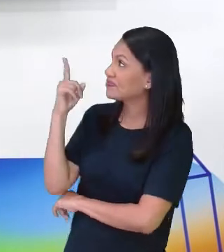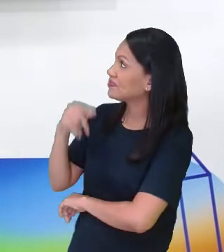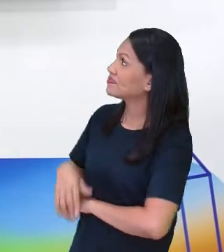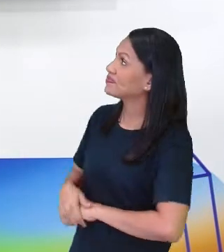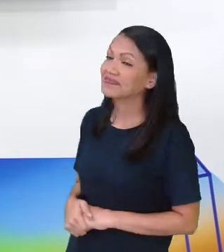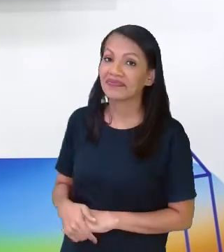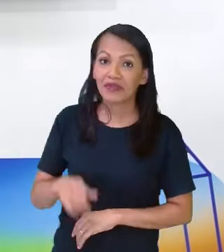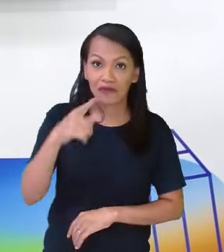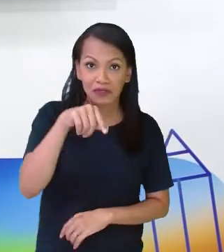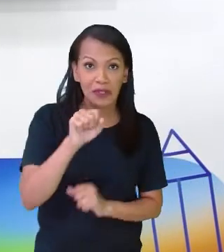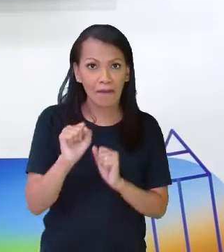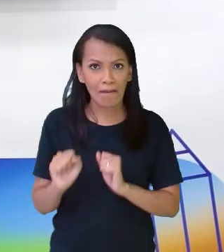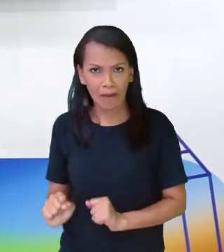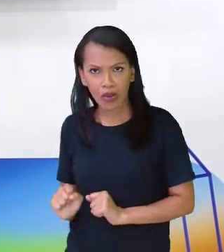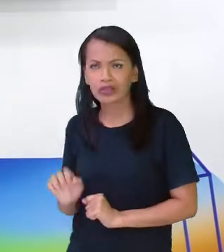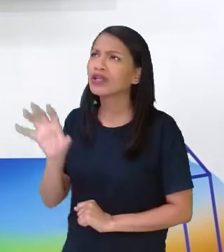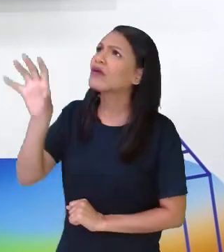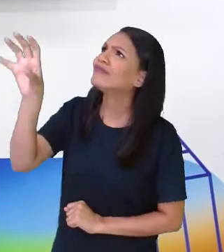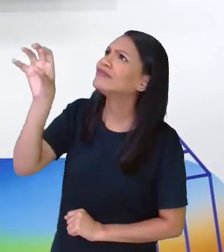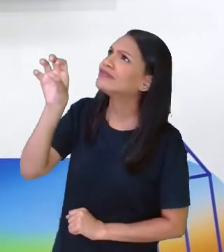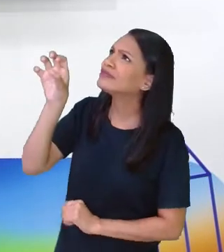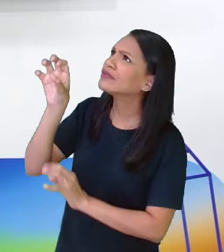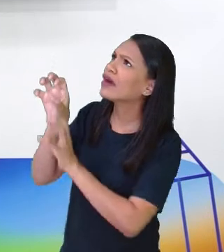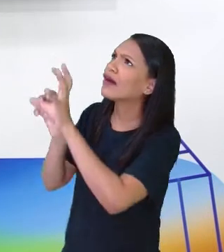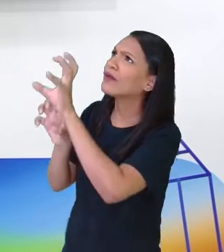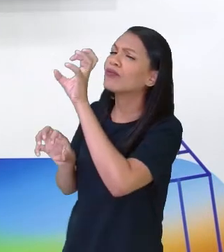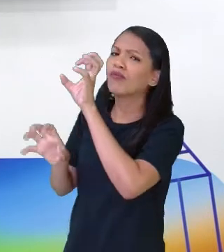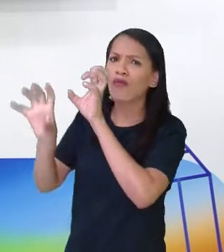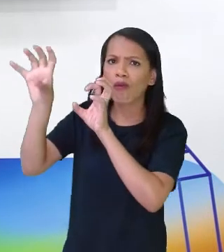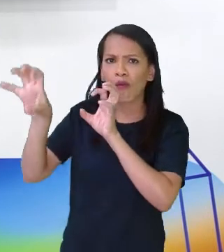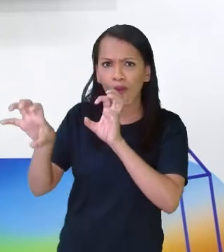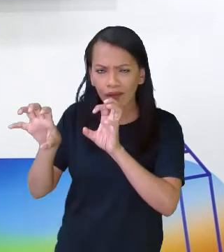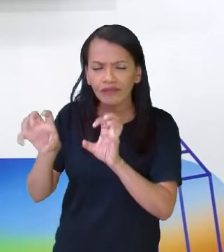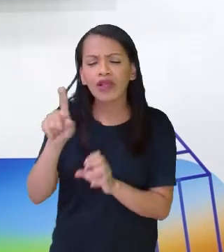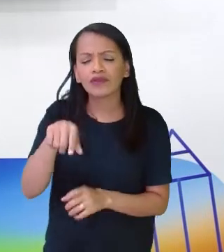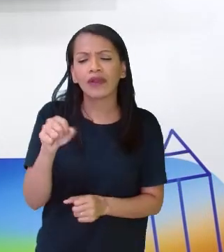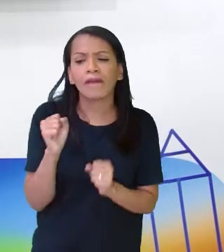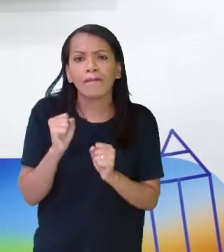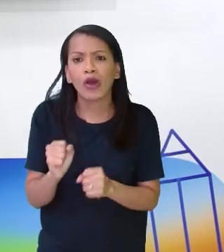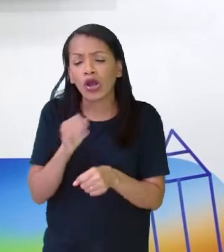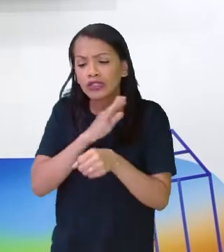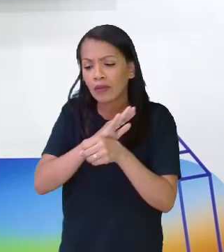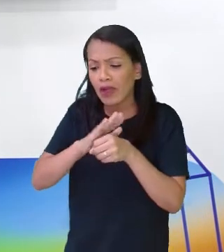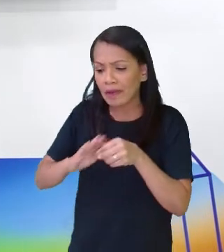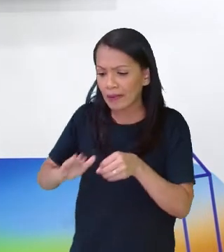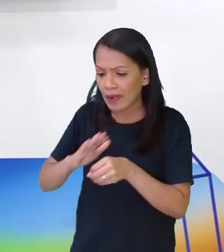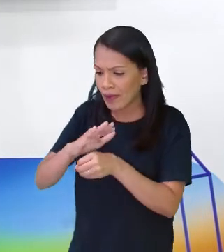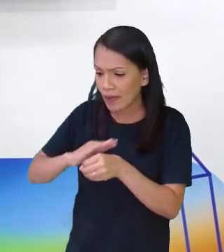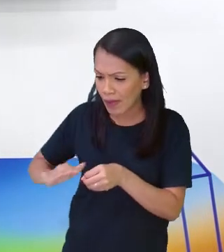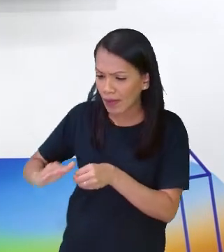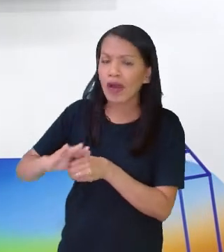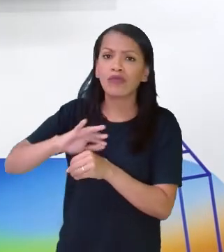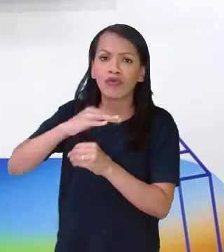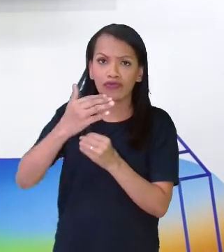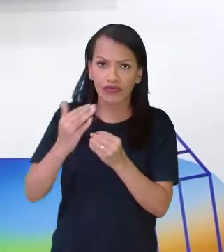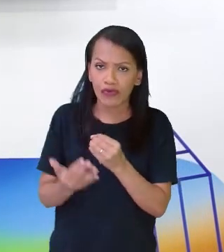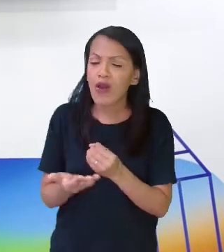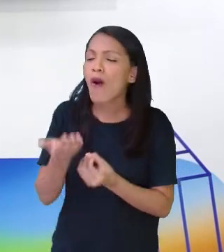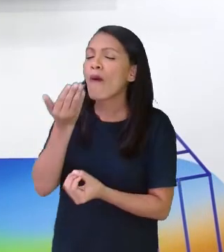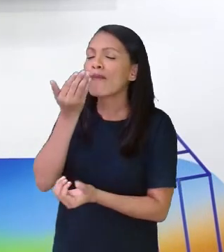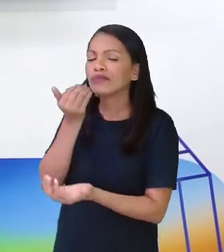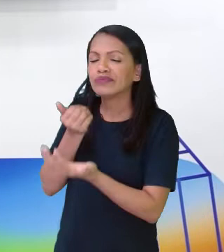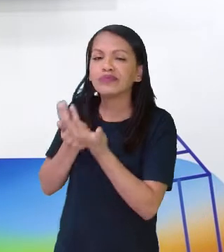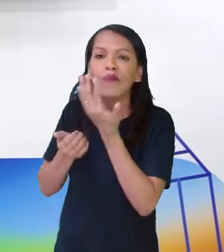Você poderia chegar lá, retirar a laranja e o que é que você faria? Você poderia cortar, descascar, né, e consumir ela de forma